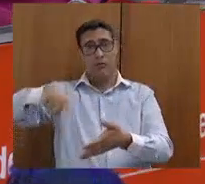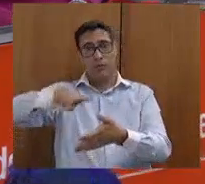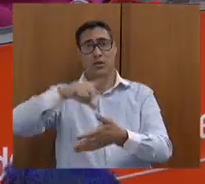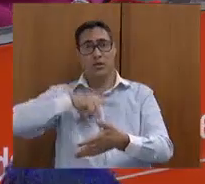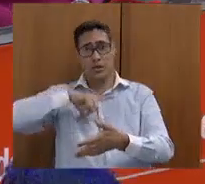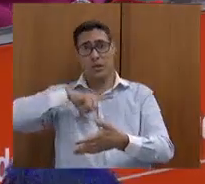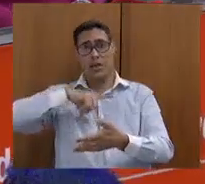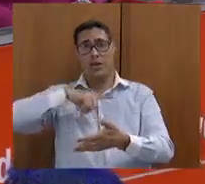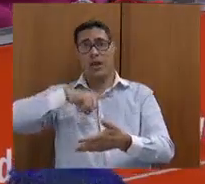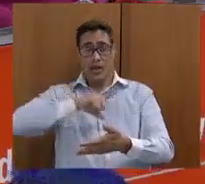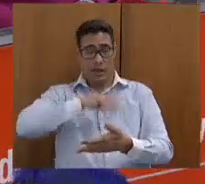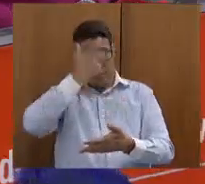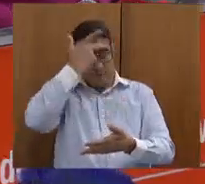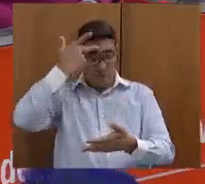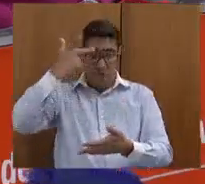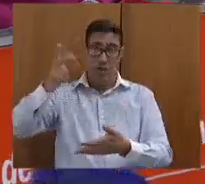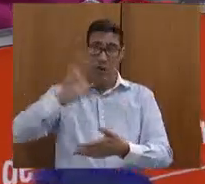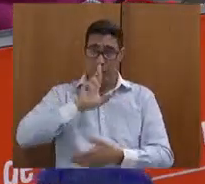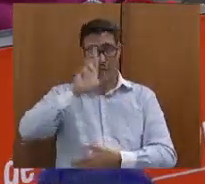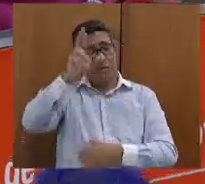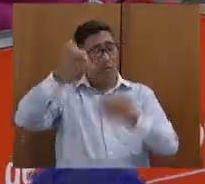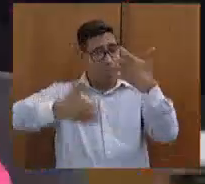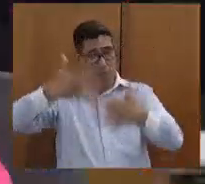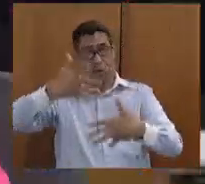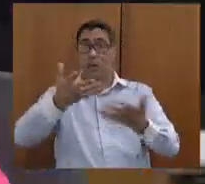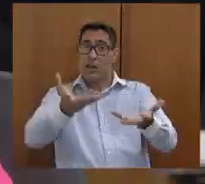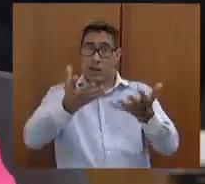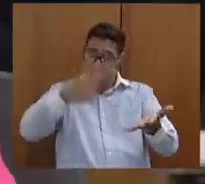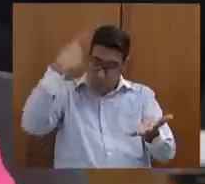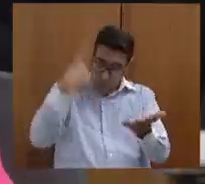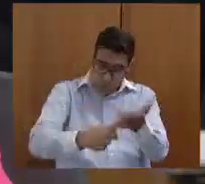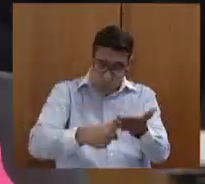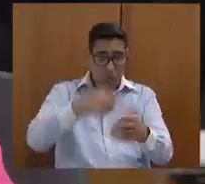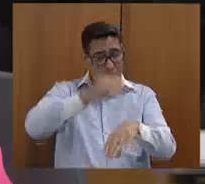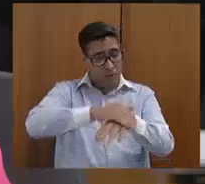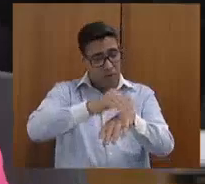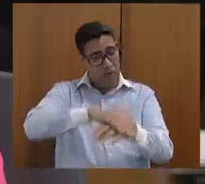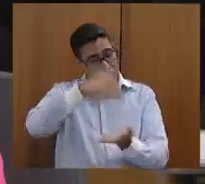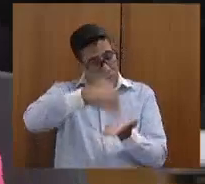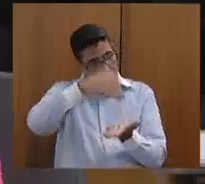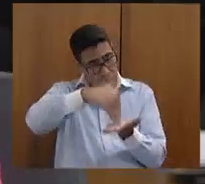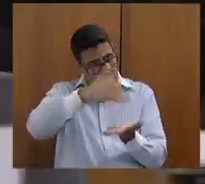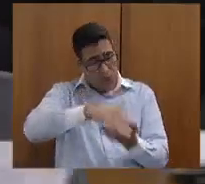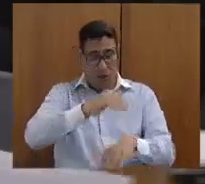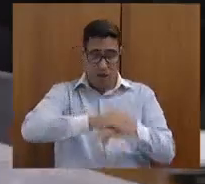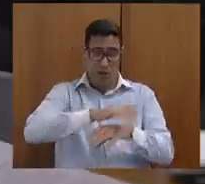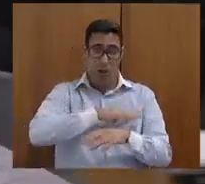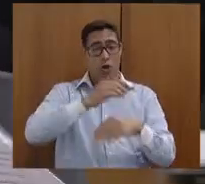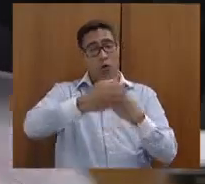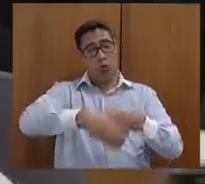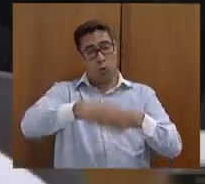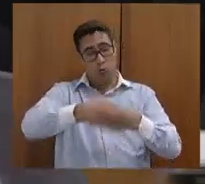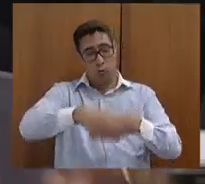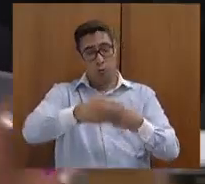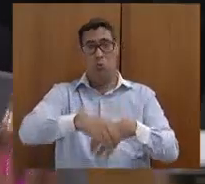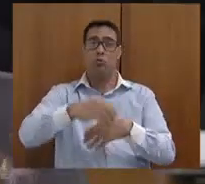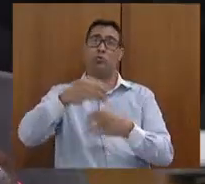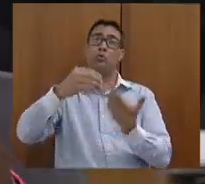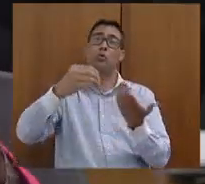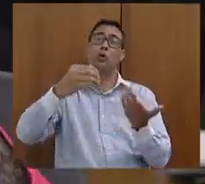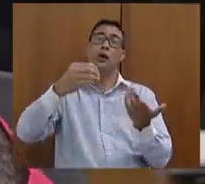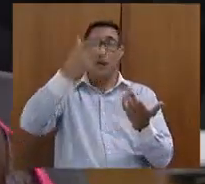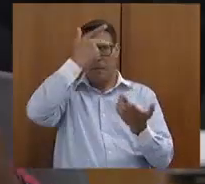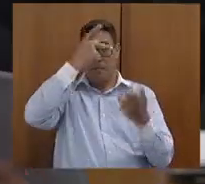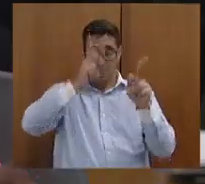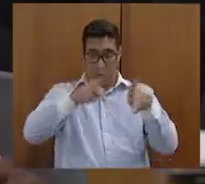nós queremos ouvir um compromisso político do secretário em Abrir concurso público para professores quilombolas